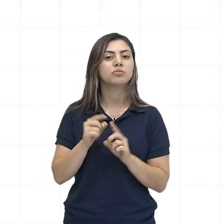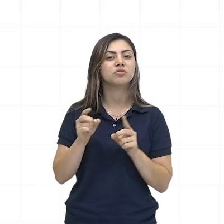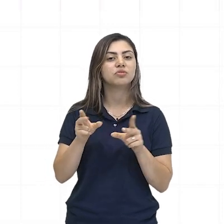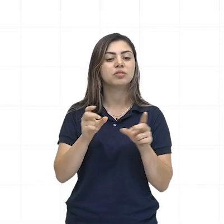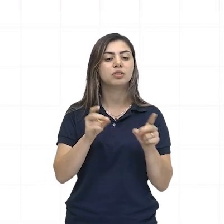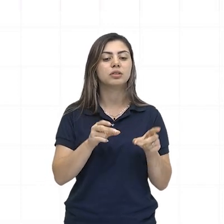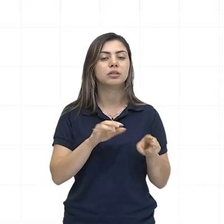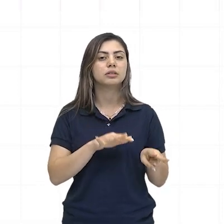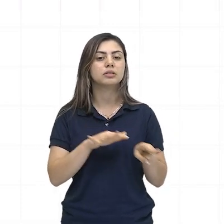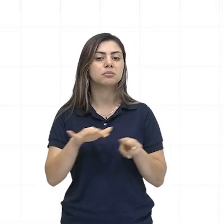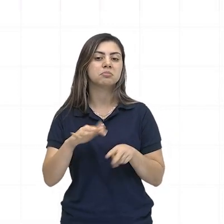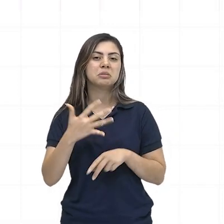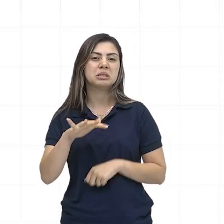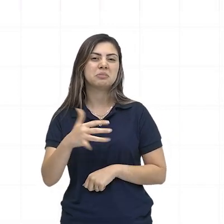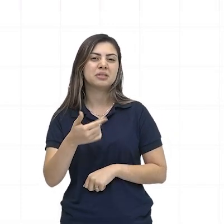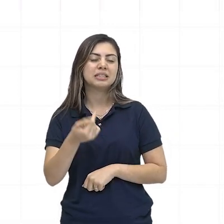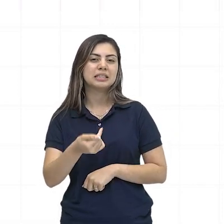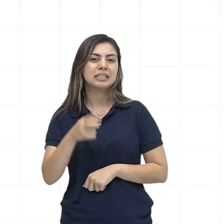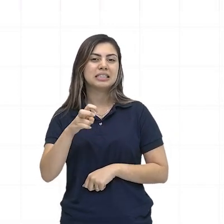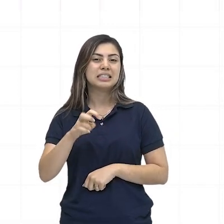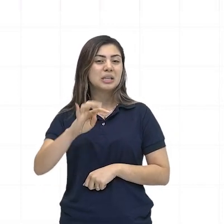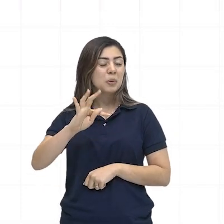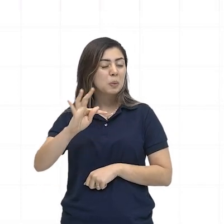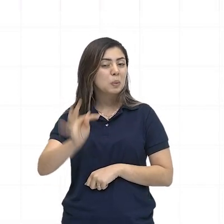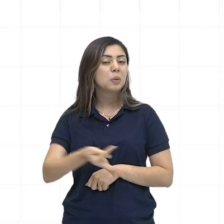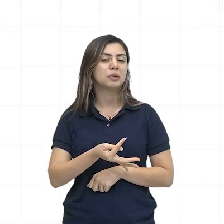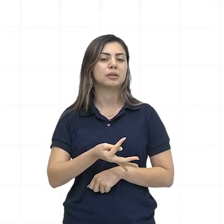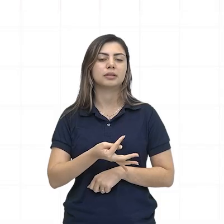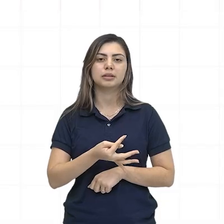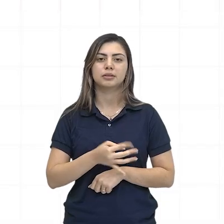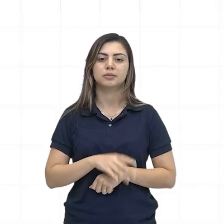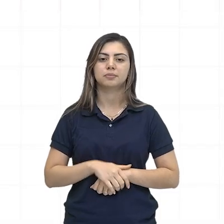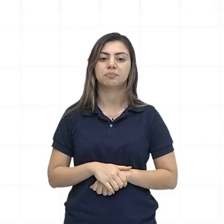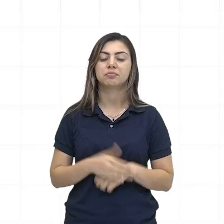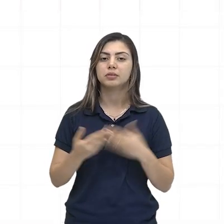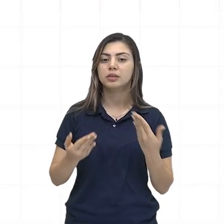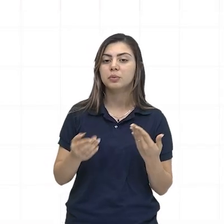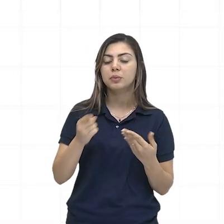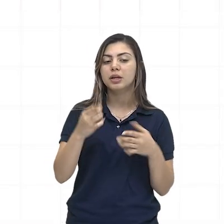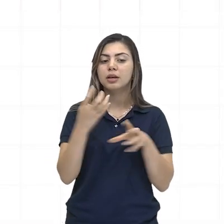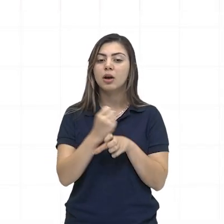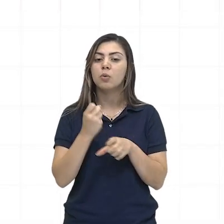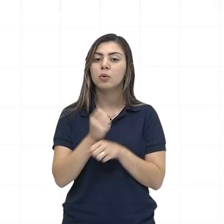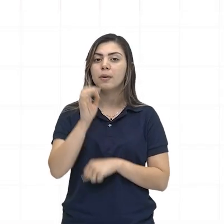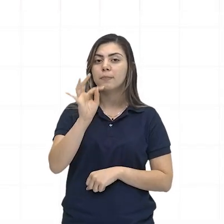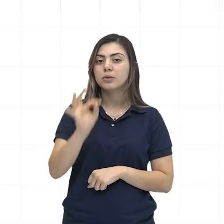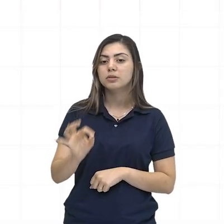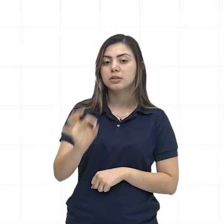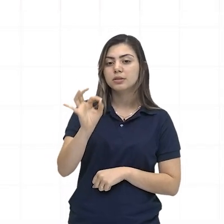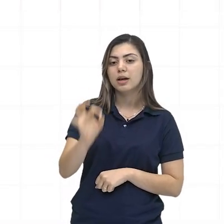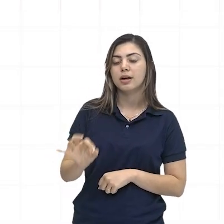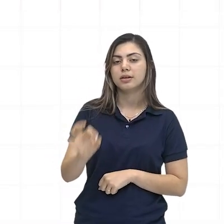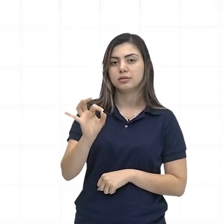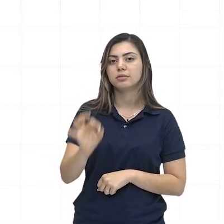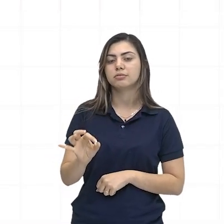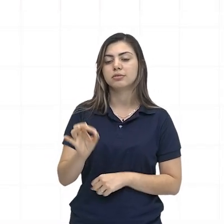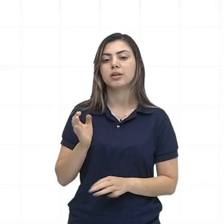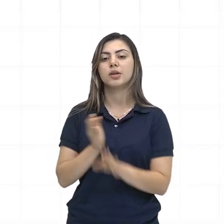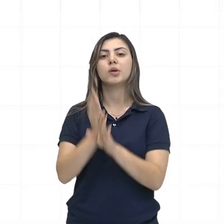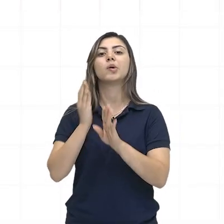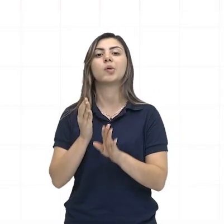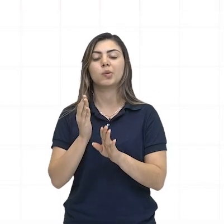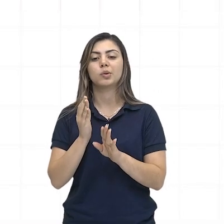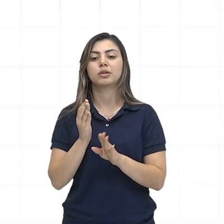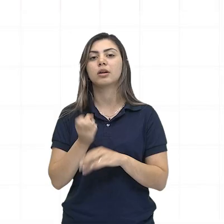Semana Santa, em torno de 75 toneladas. Aí calcula-se a porcentagem, né, dividindo aqui o menor pelo maior e vai se obter